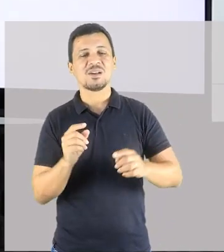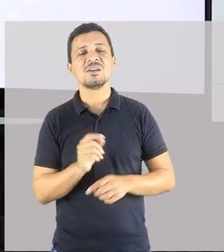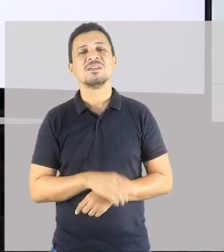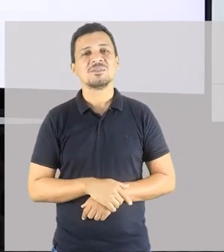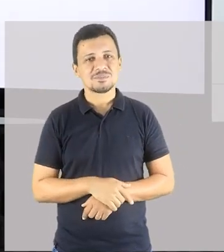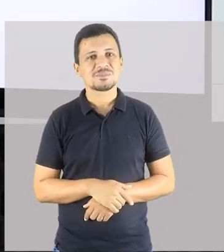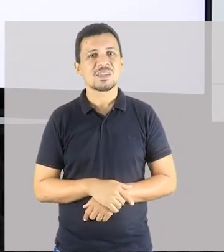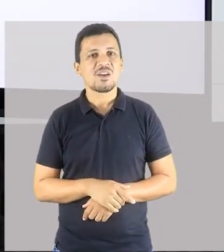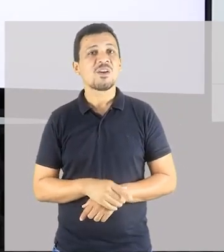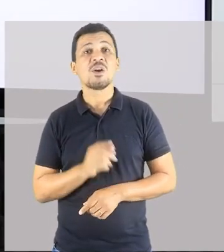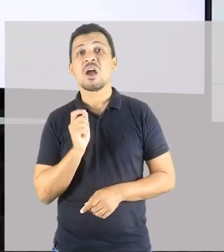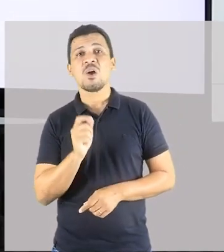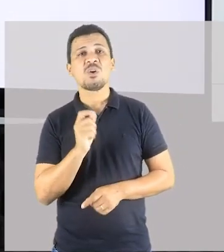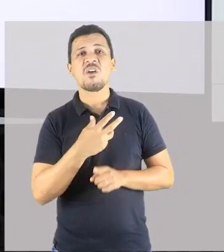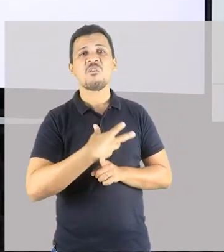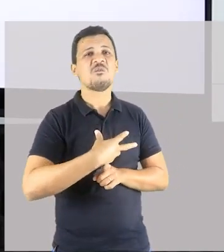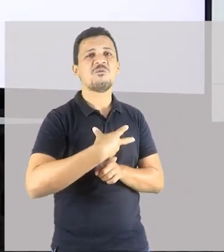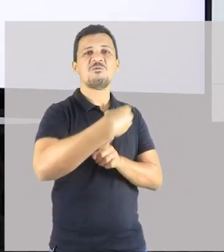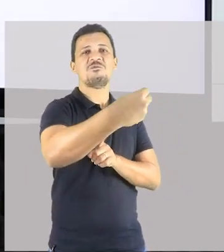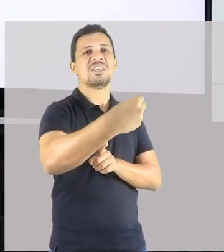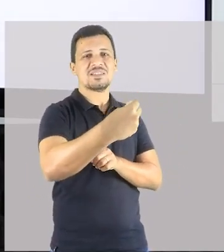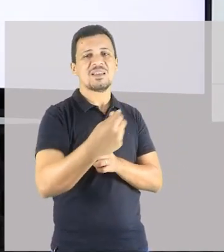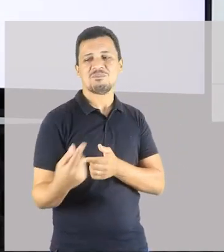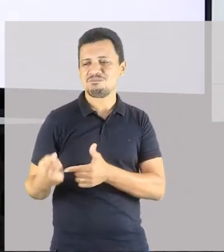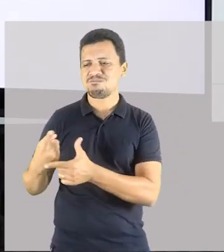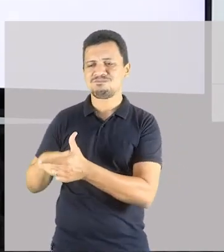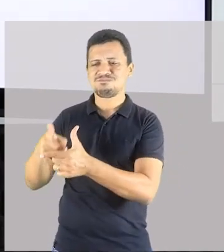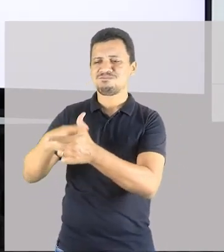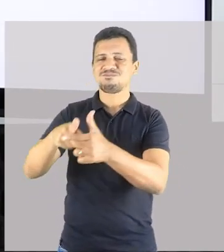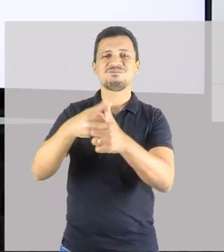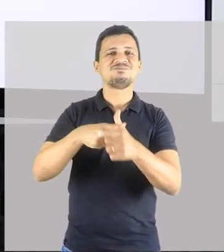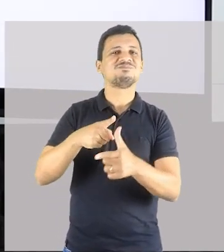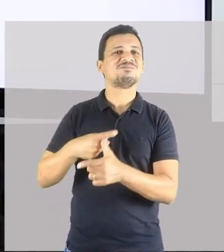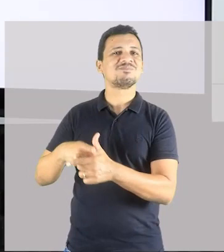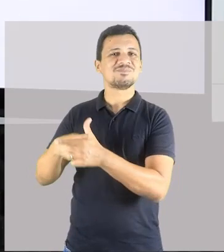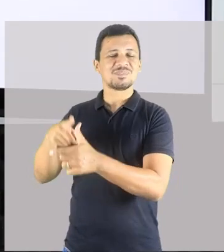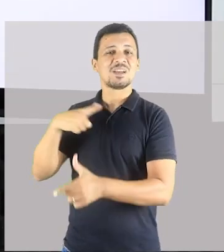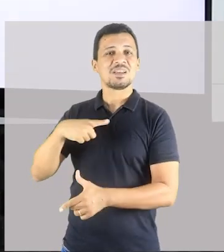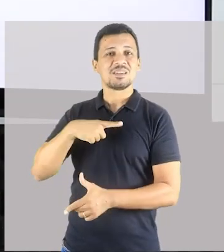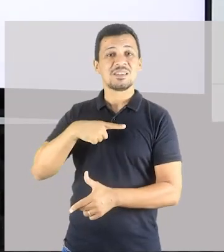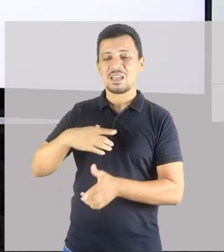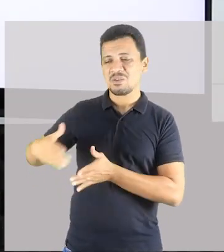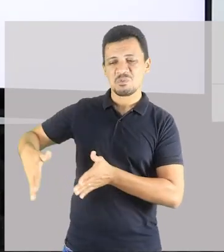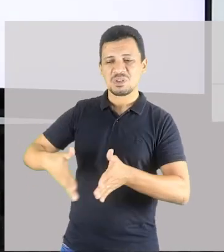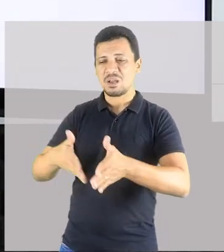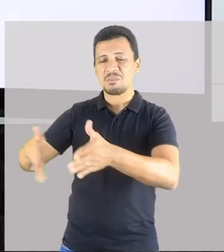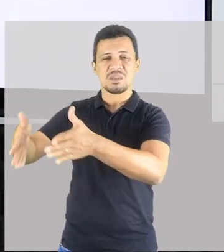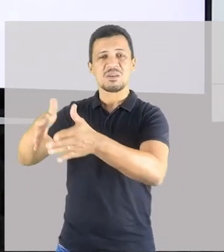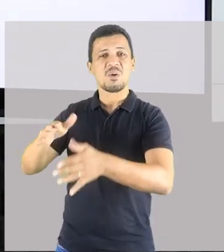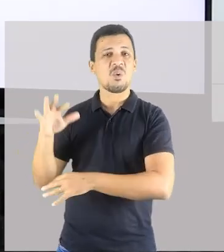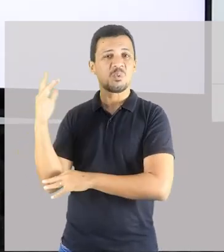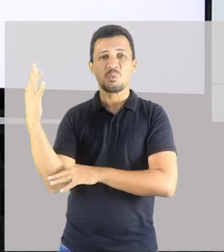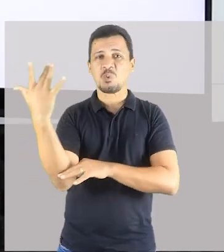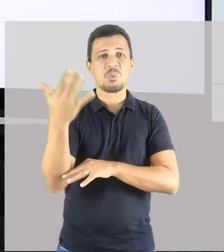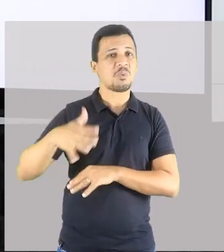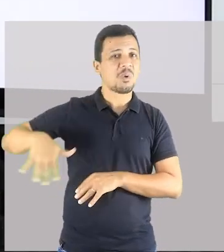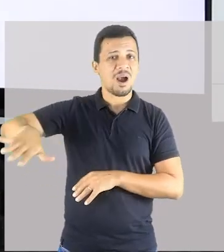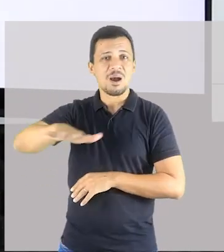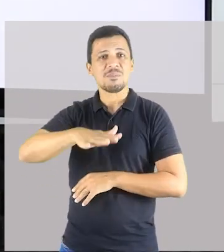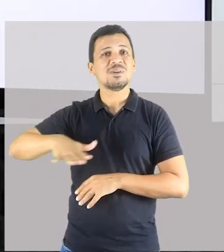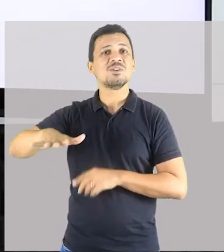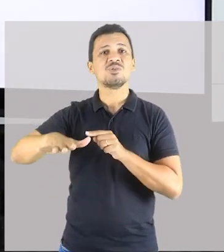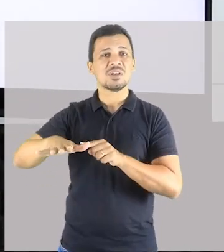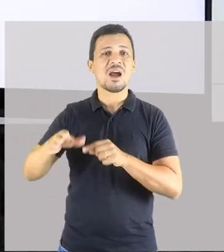buscam vencer os obstáculos que são oferecidos pelo ambiente que está